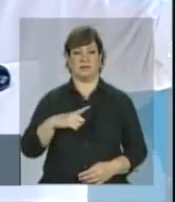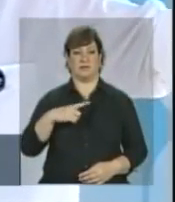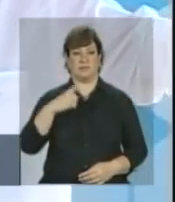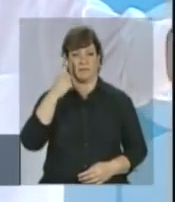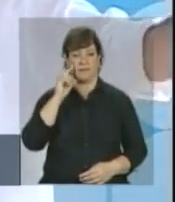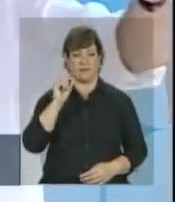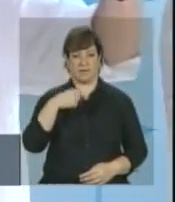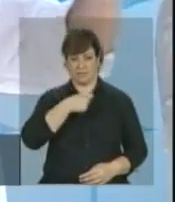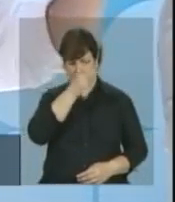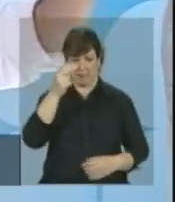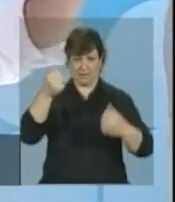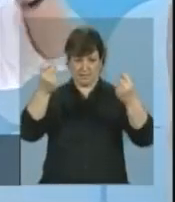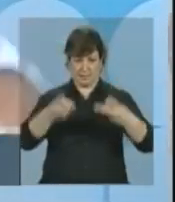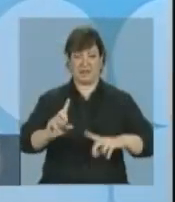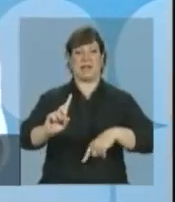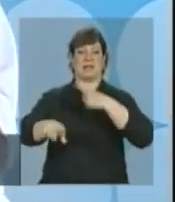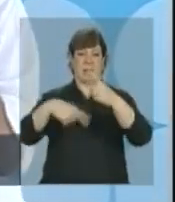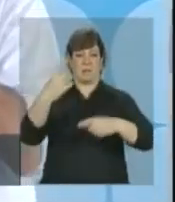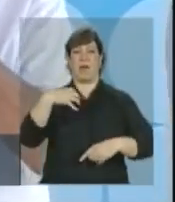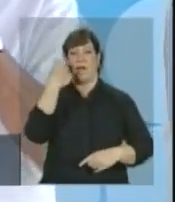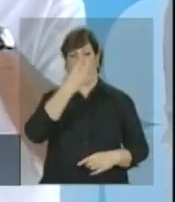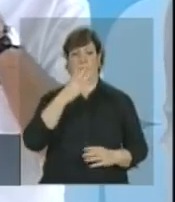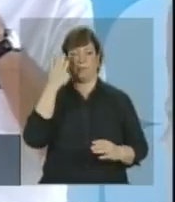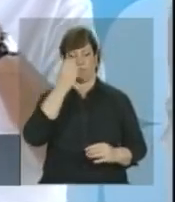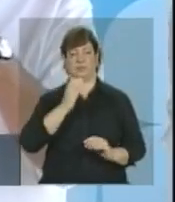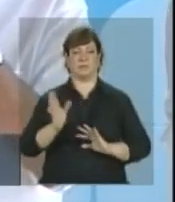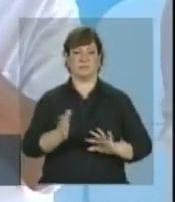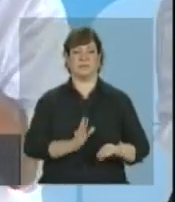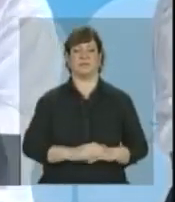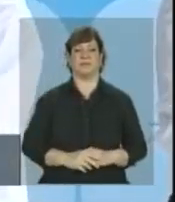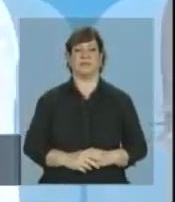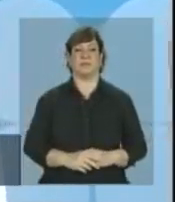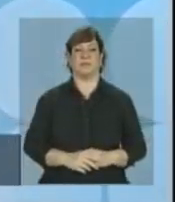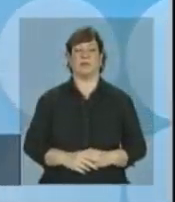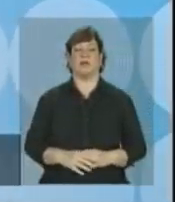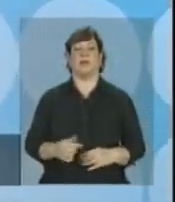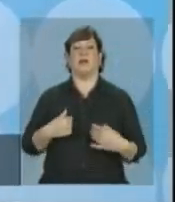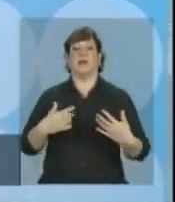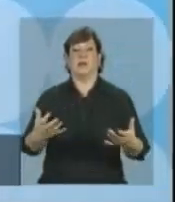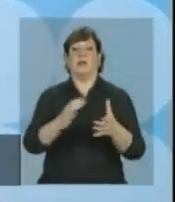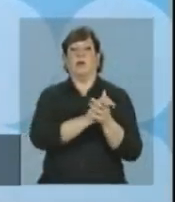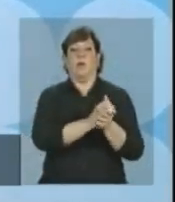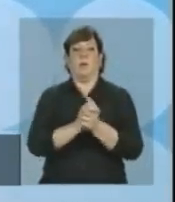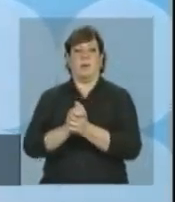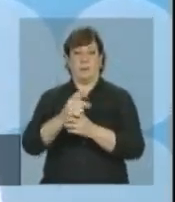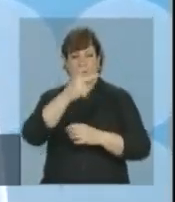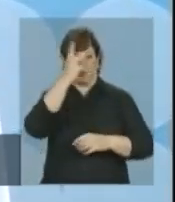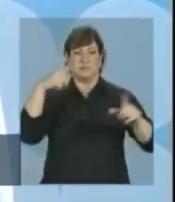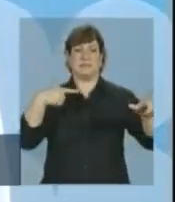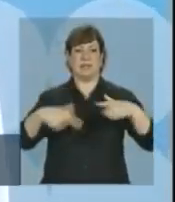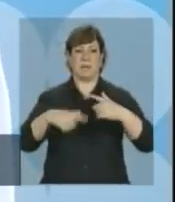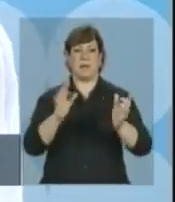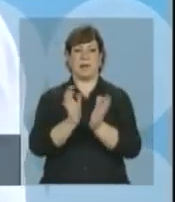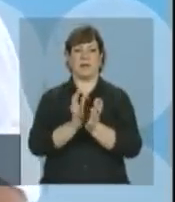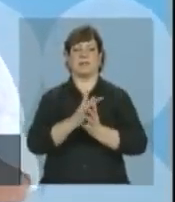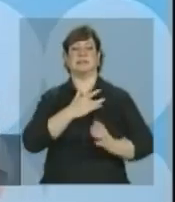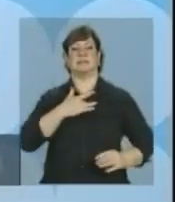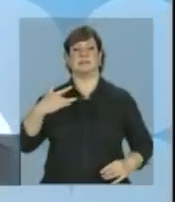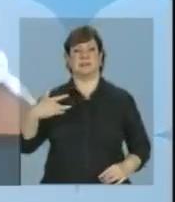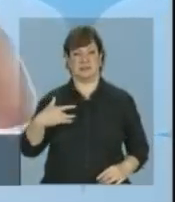nosso prefeito falando, depois a gente canta bonito. Então, esse agente de saúde, queria cumprimentar os servidores da saúde do município,